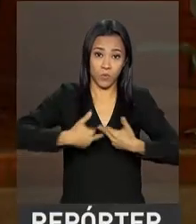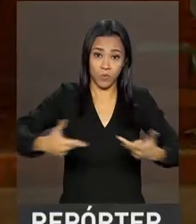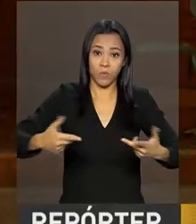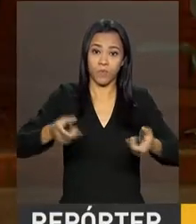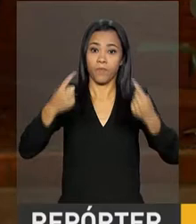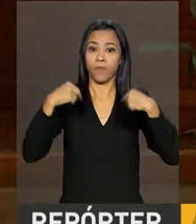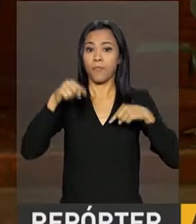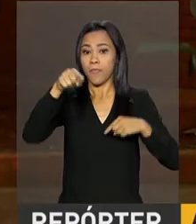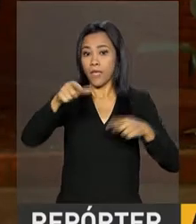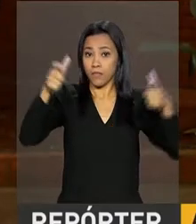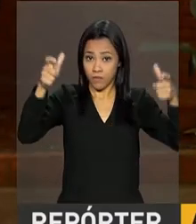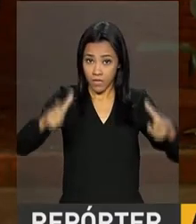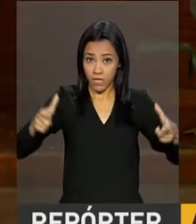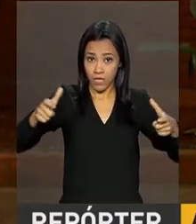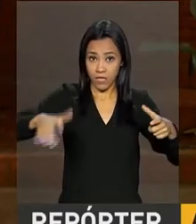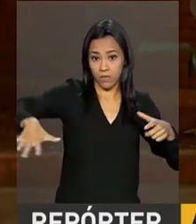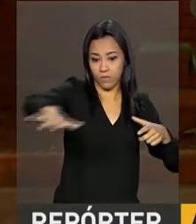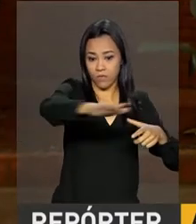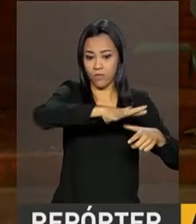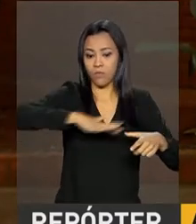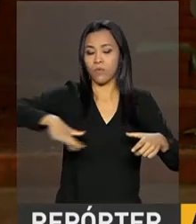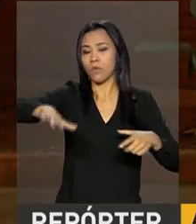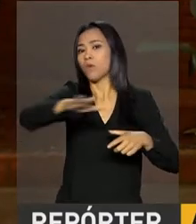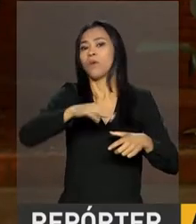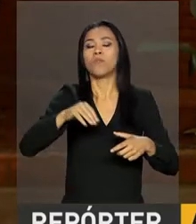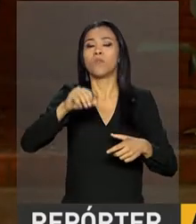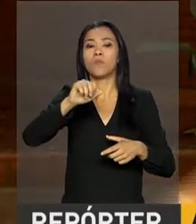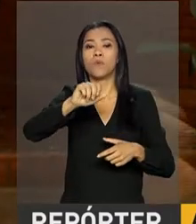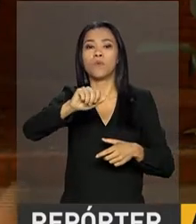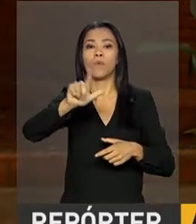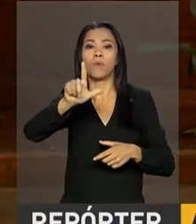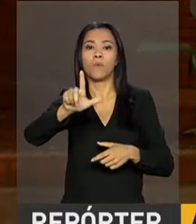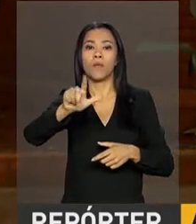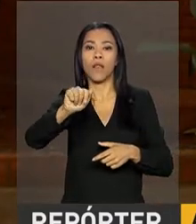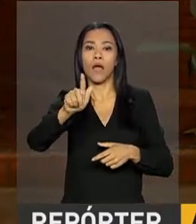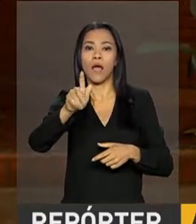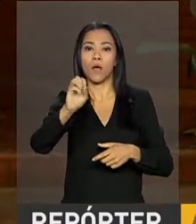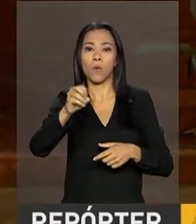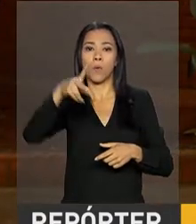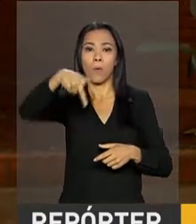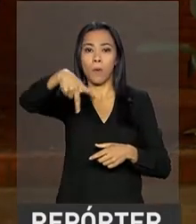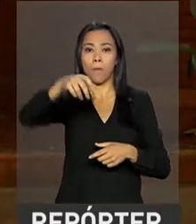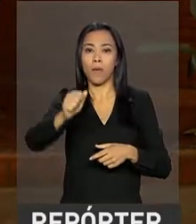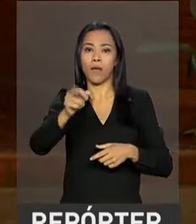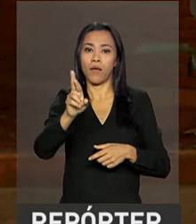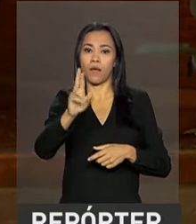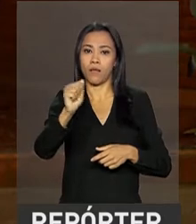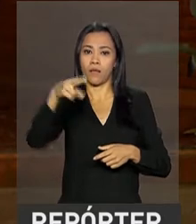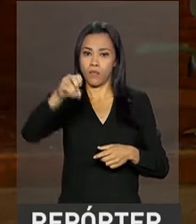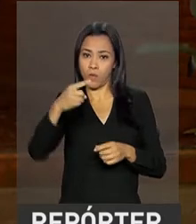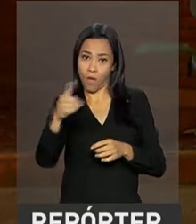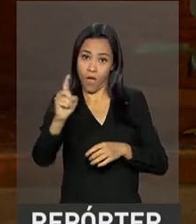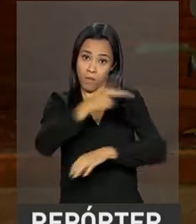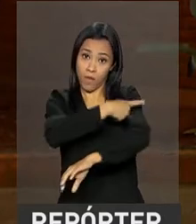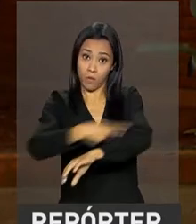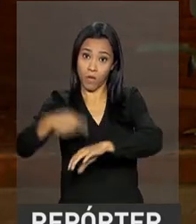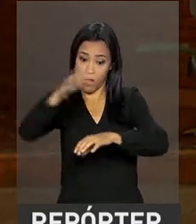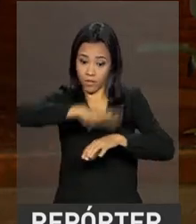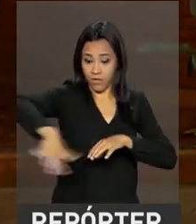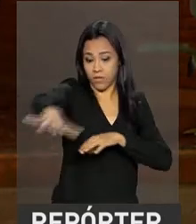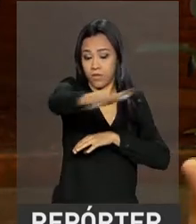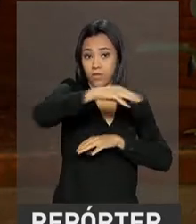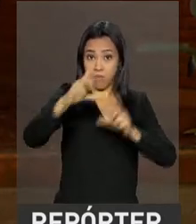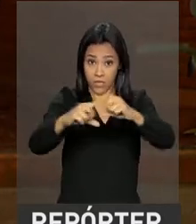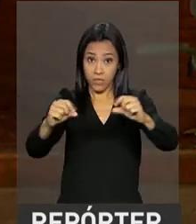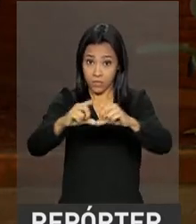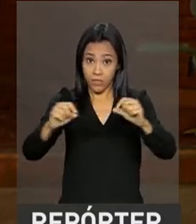bacia do Lago Paranoá, o esgoto é tratado a nível terciário. Então, a gente tem uma preocupação na remoção de nutrientes, que